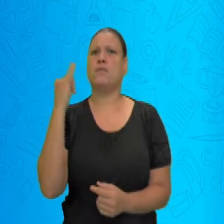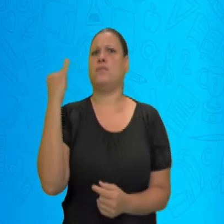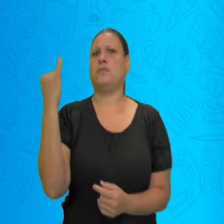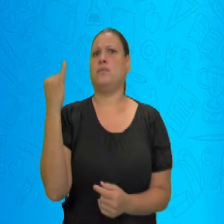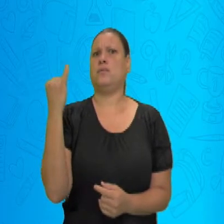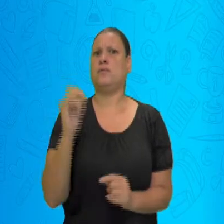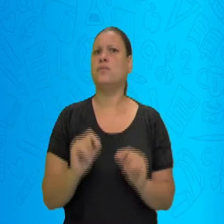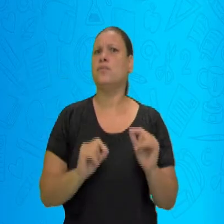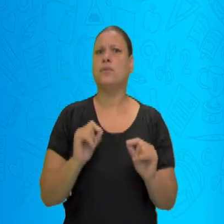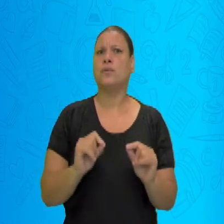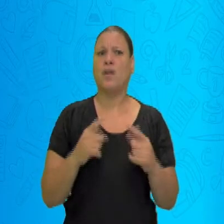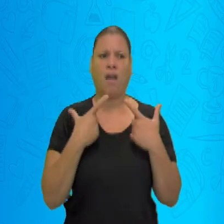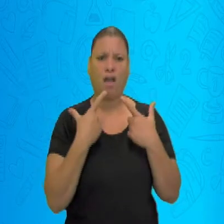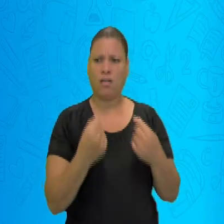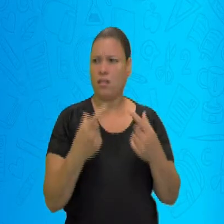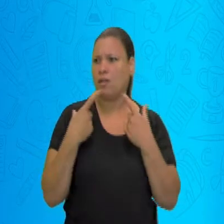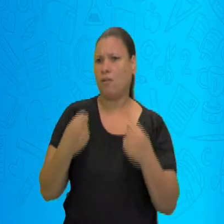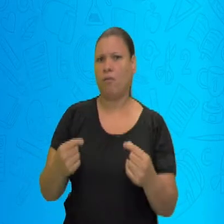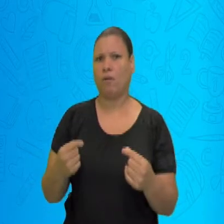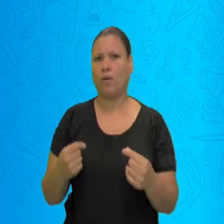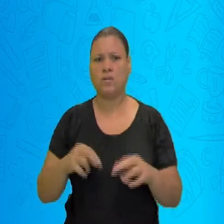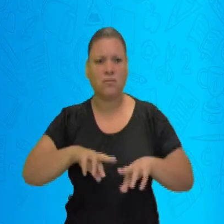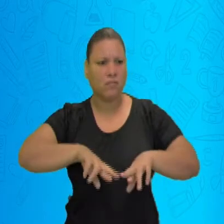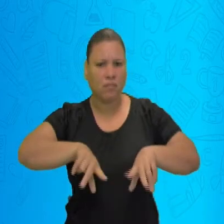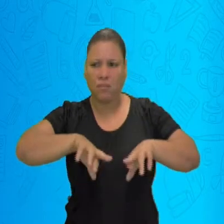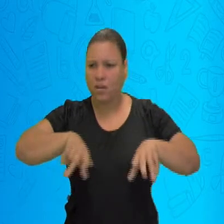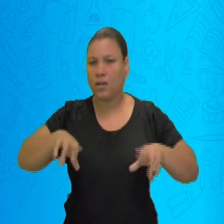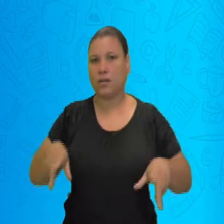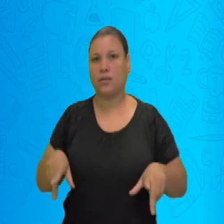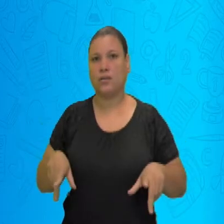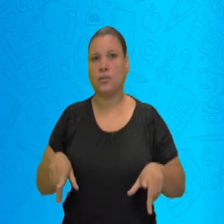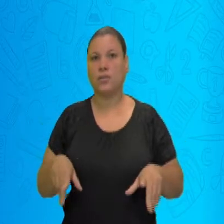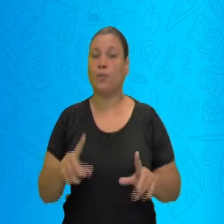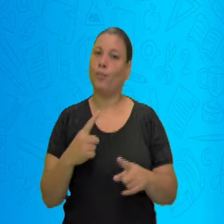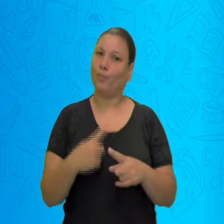línguas mostram os povos que nos colonizaram.